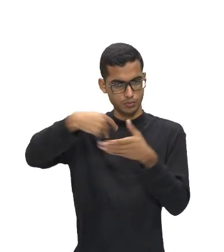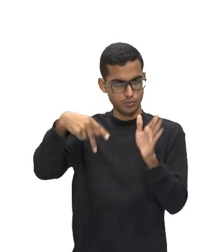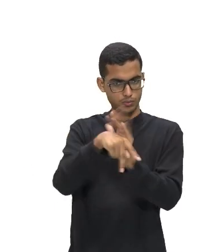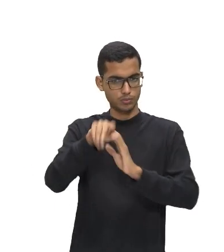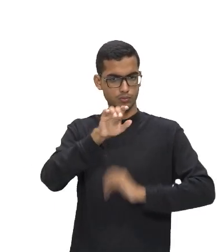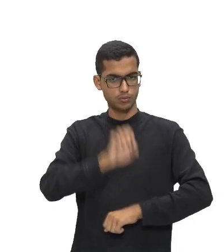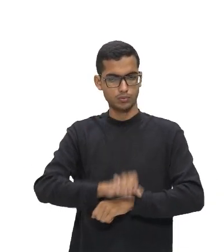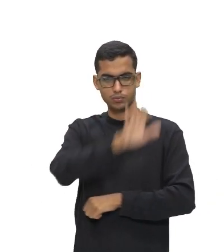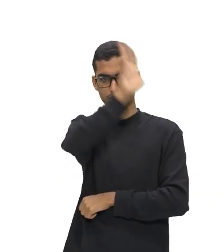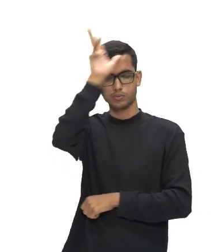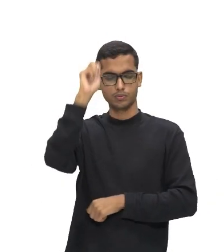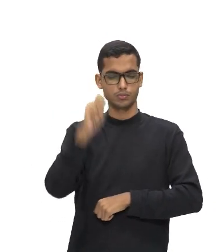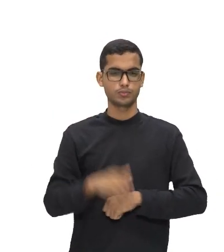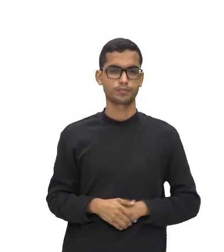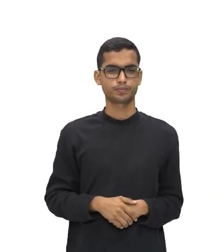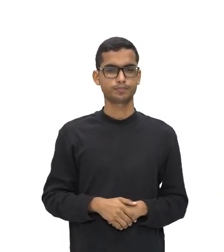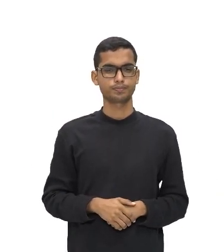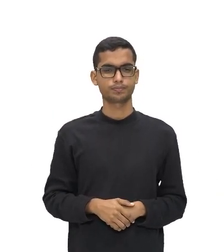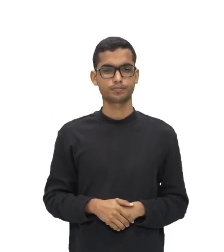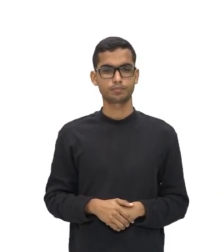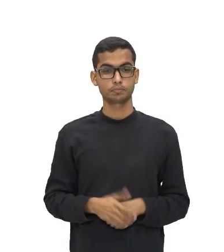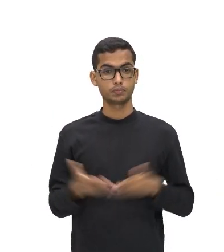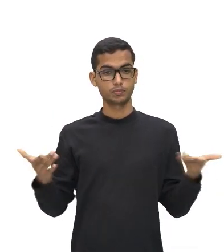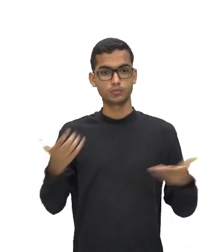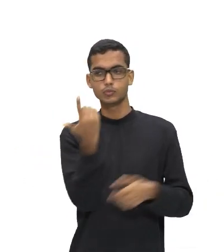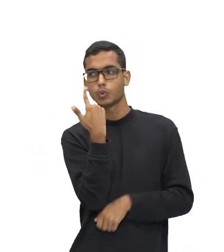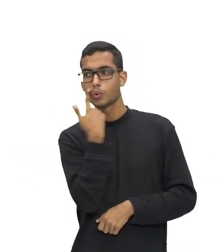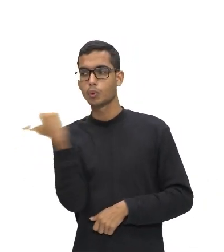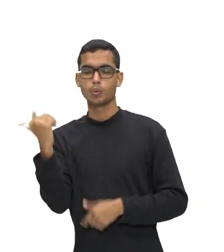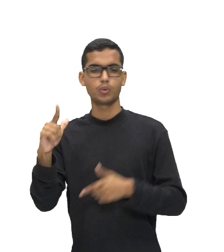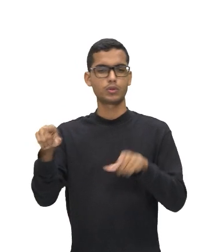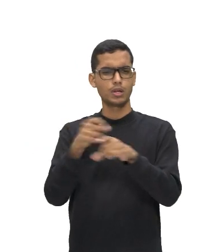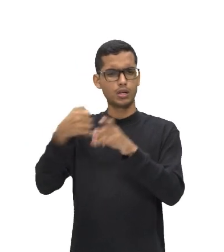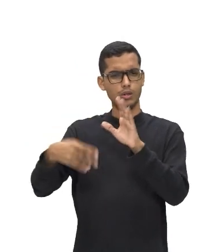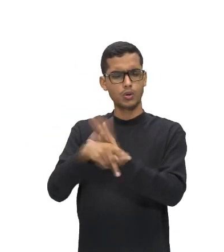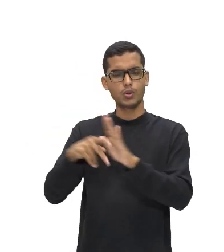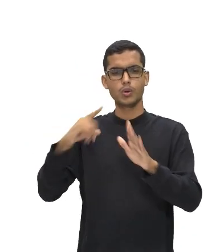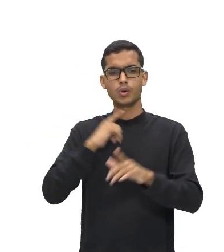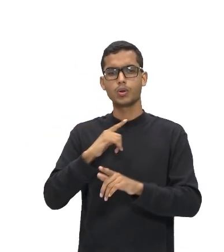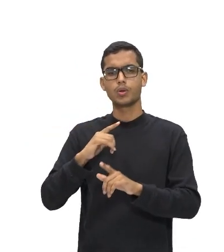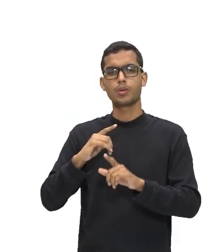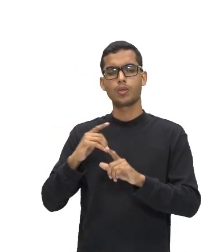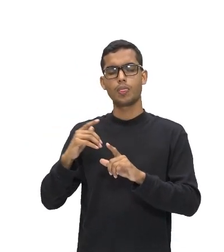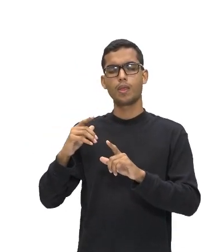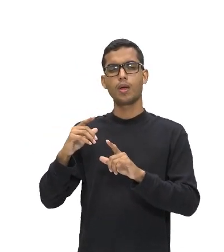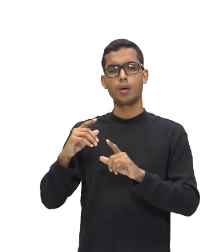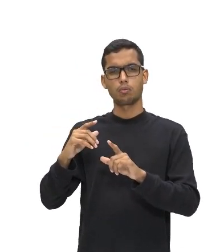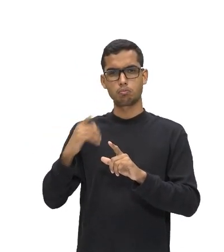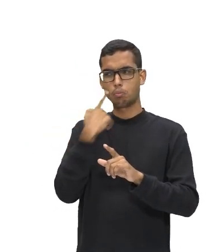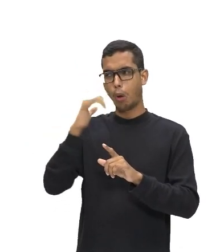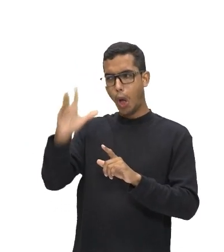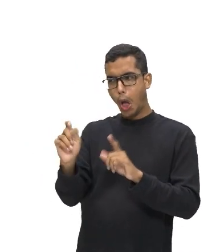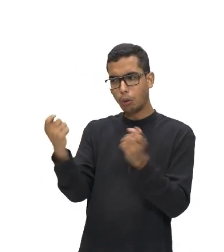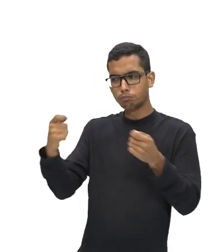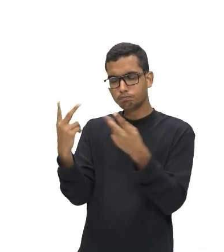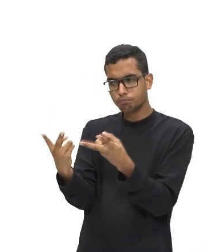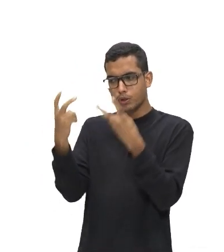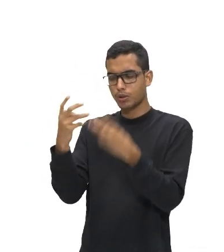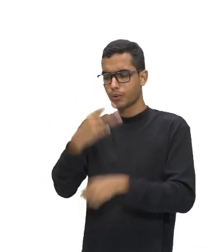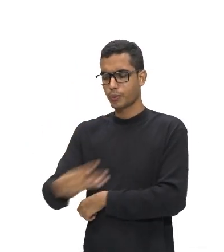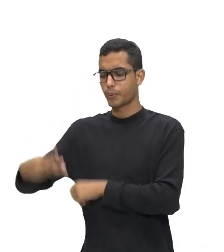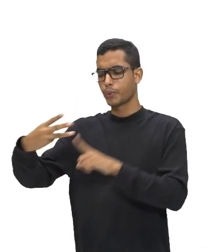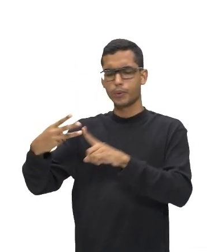próximo elemento do mapa que nós vamos identificar é a chamada escala. Então, como eu já apresentei para vocês,